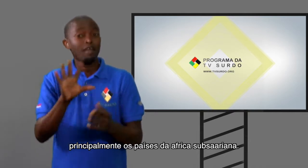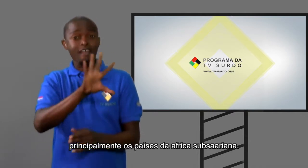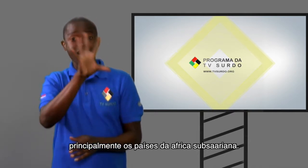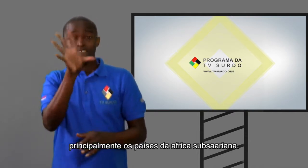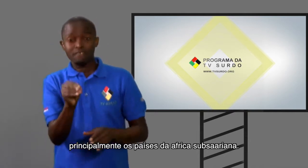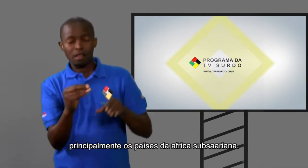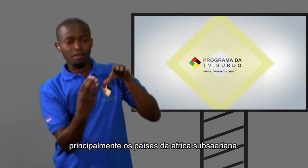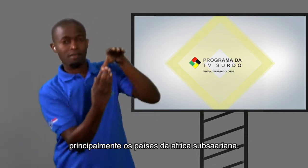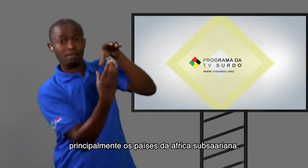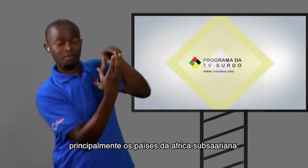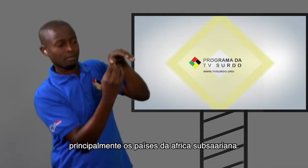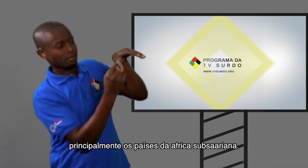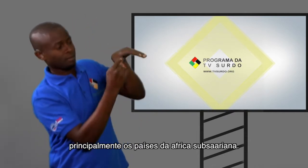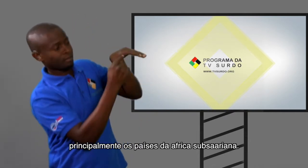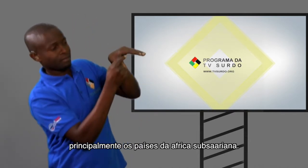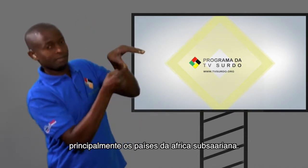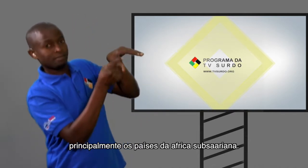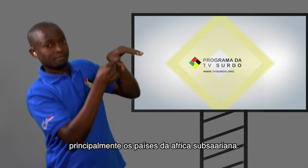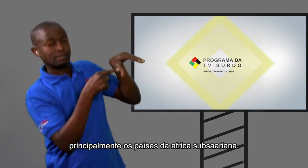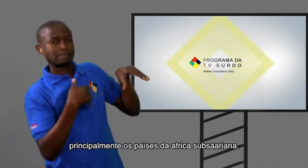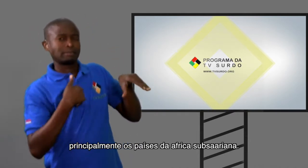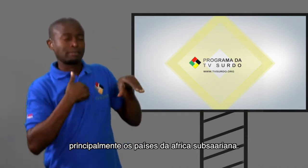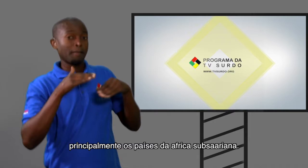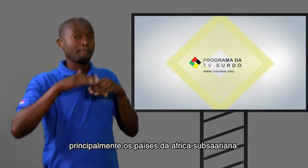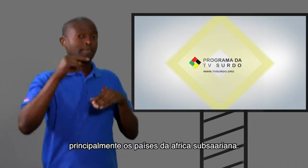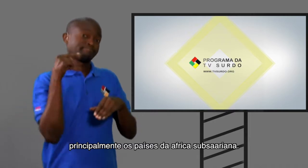Principalmente, os países da África Subsaariana.